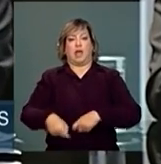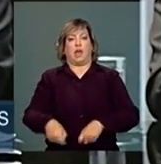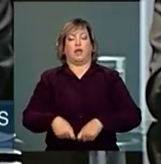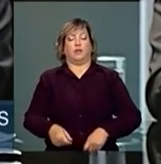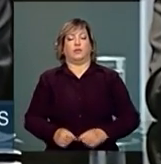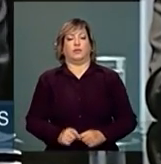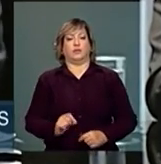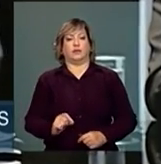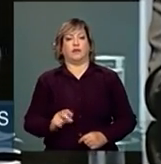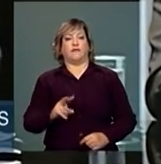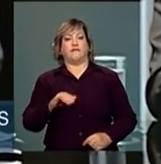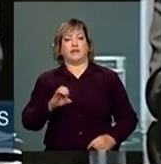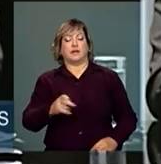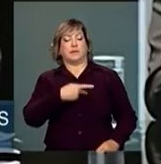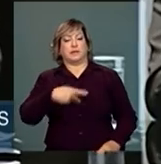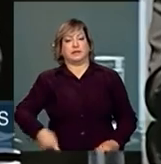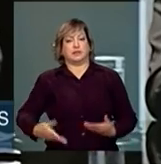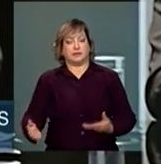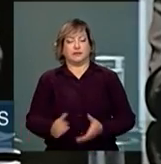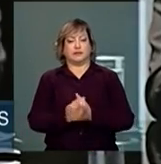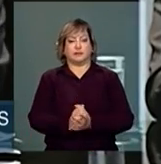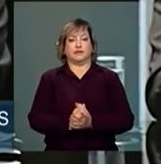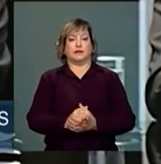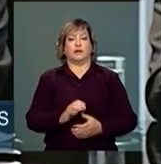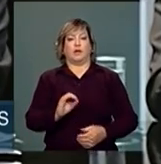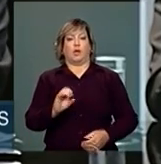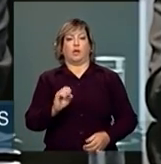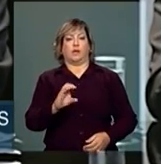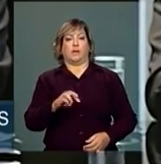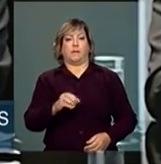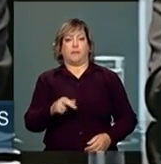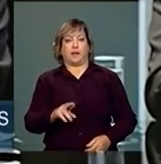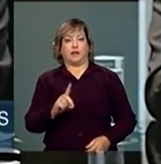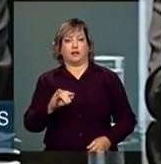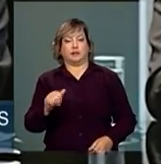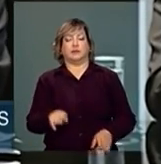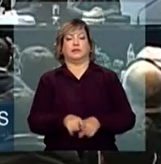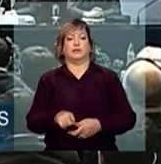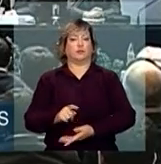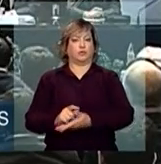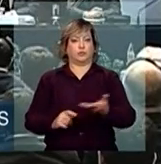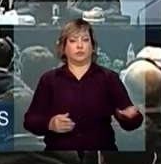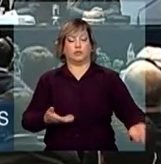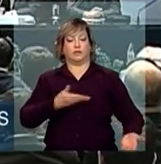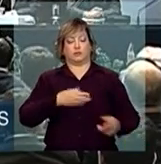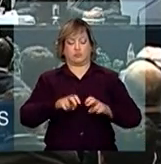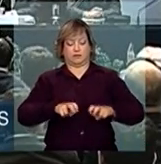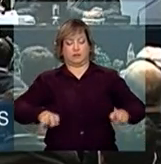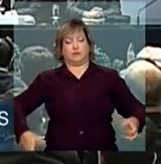vice-presidente, doutor Osmar Dias, e os demais componentes da mesa.